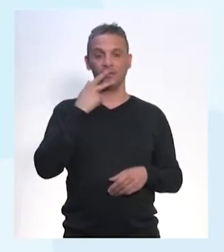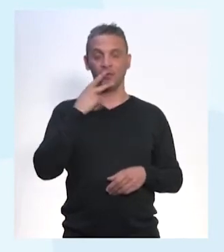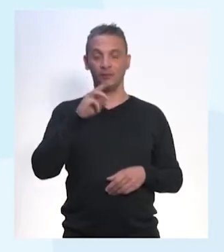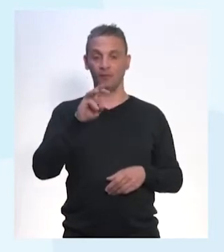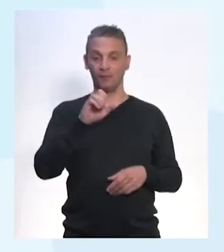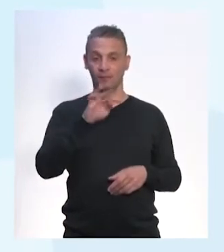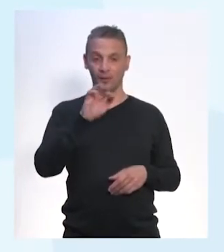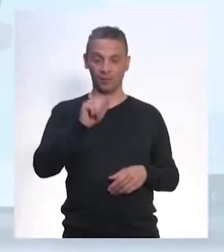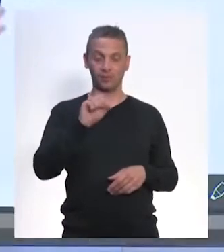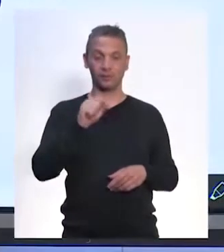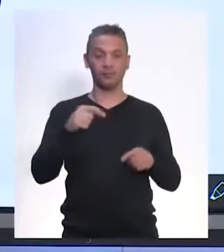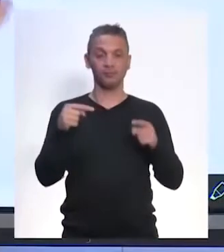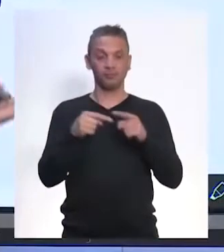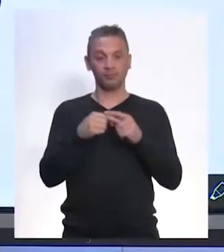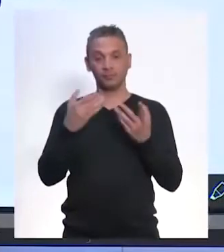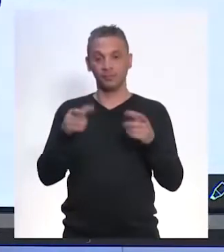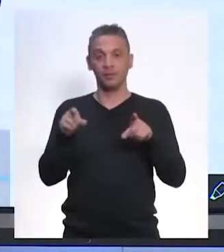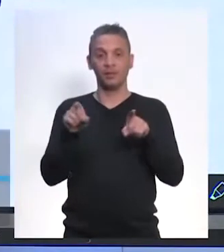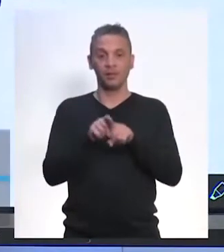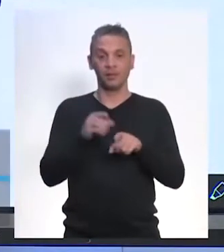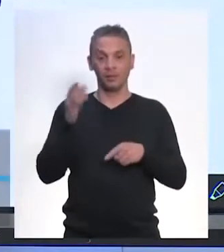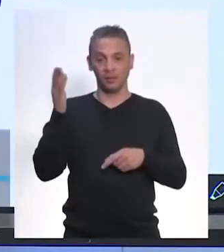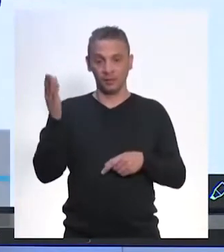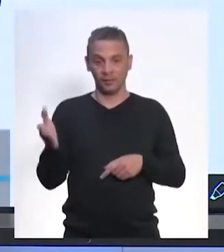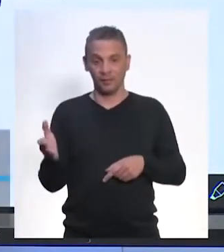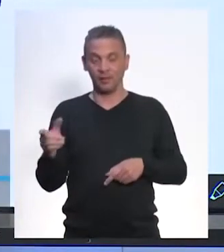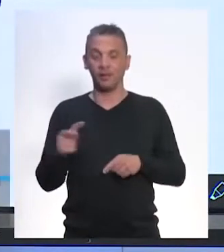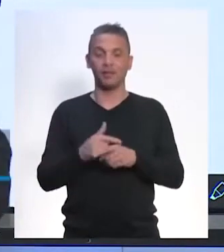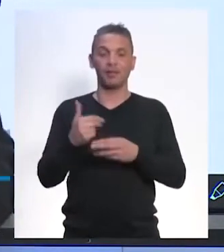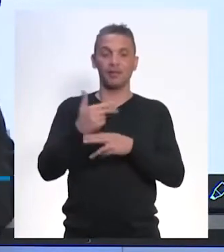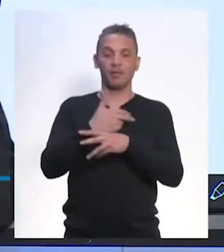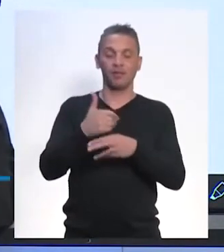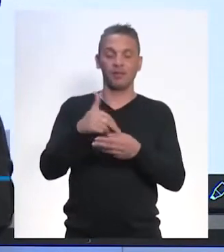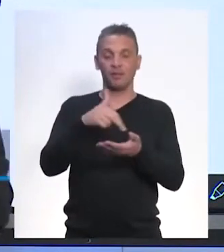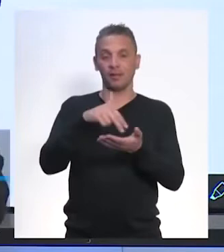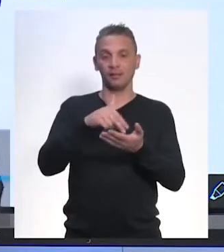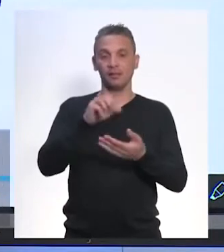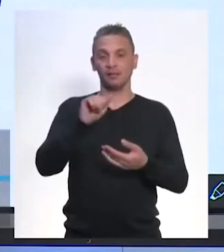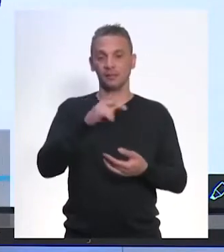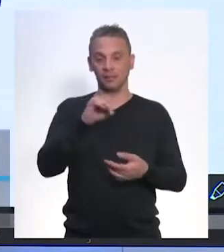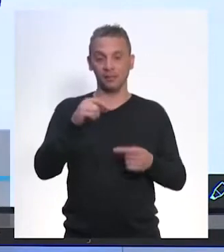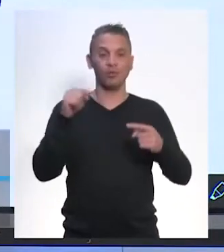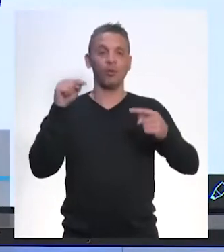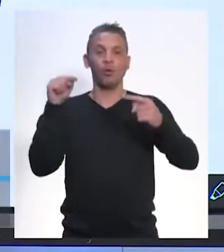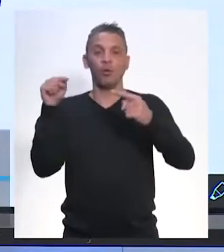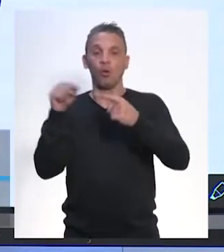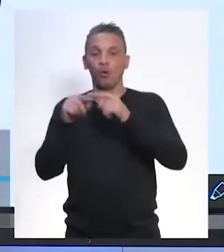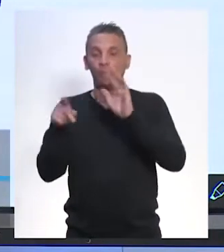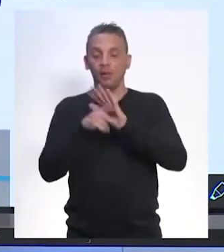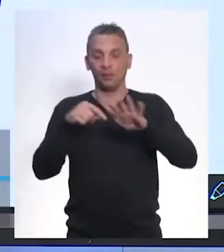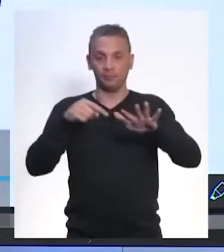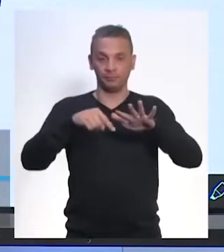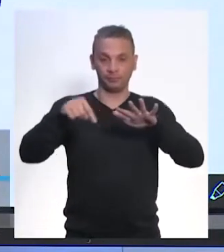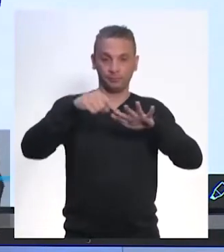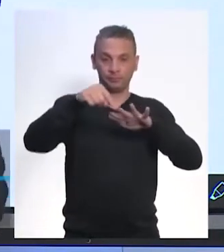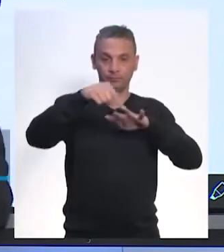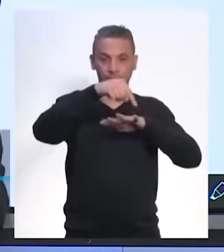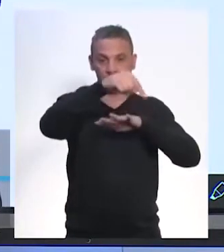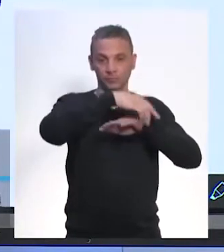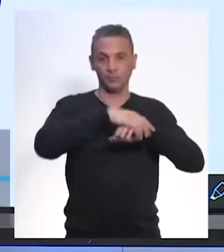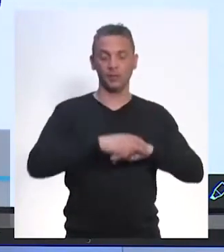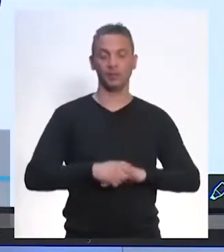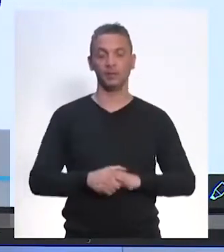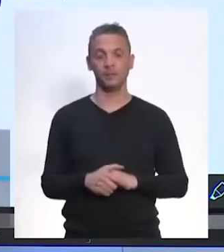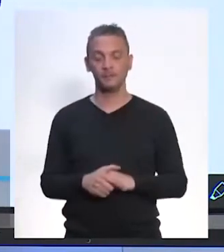Então, Walter citou a valsa e ali a gente está vendo a dança de salão na segunda imagem. As duas fazem parte da modalidade de